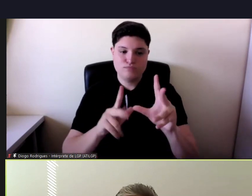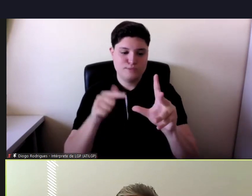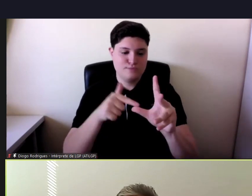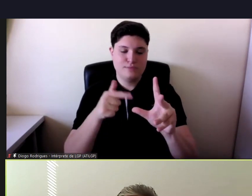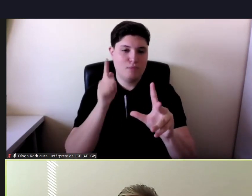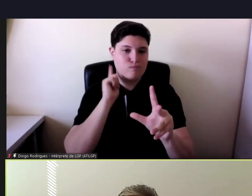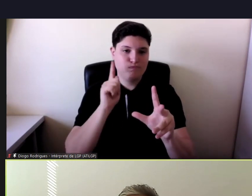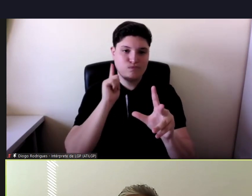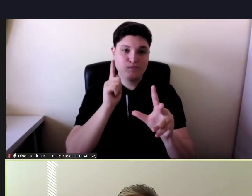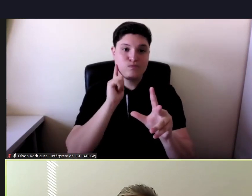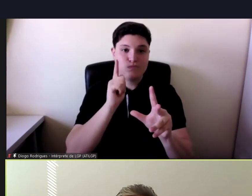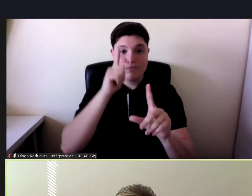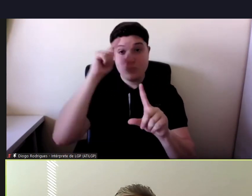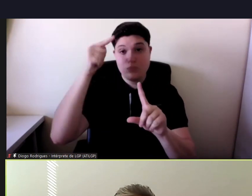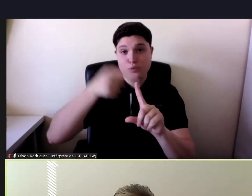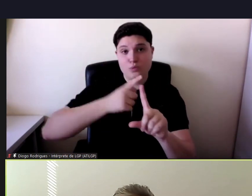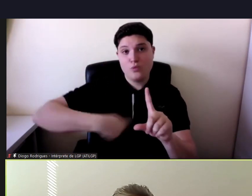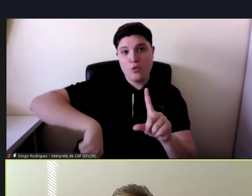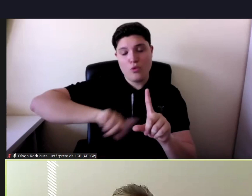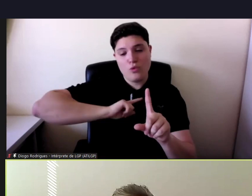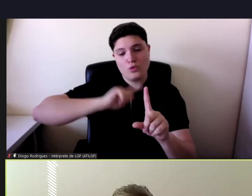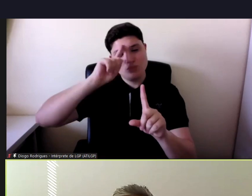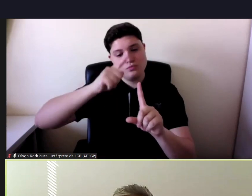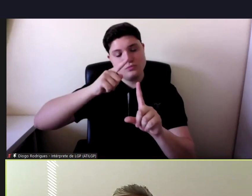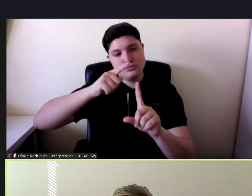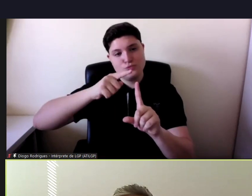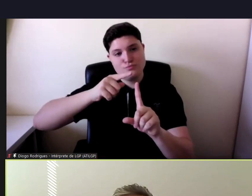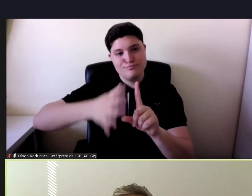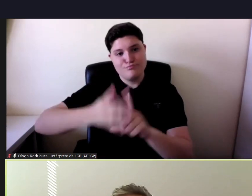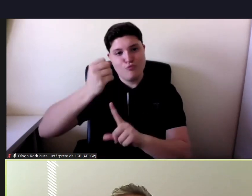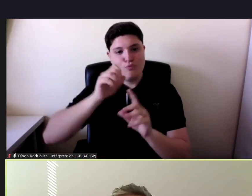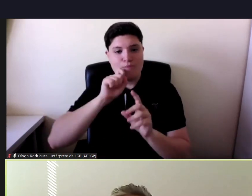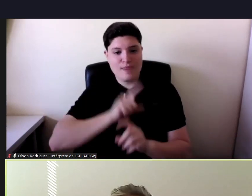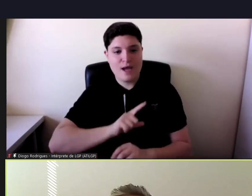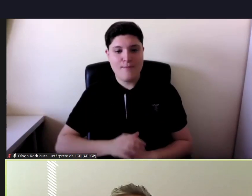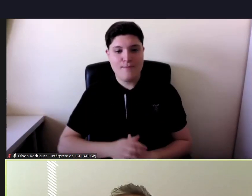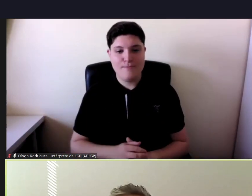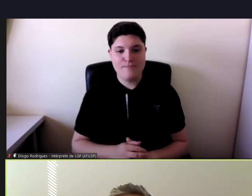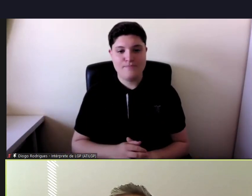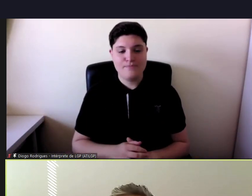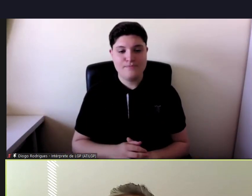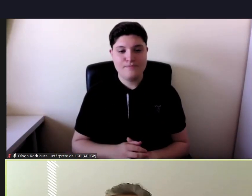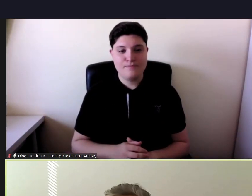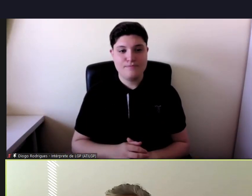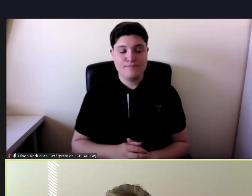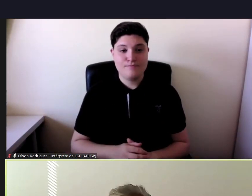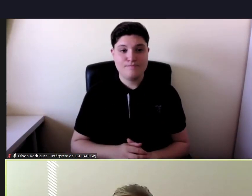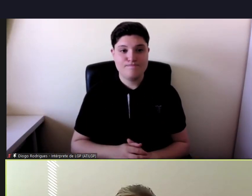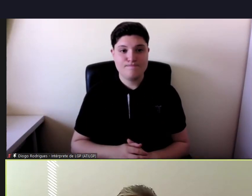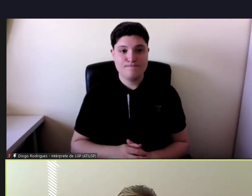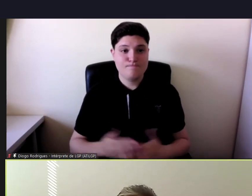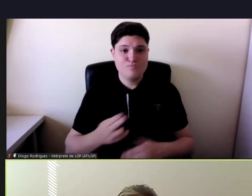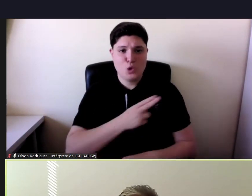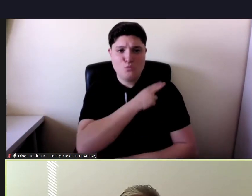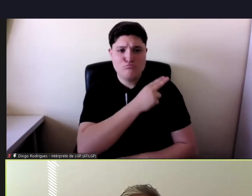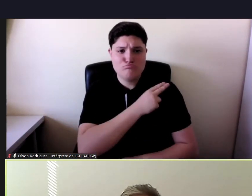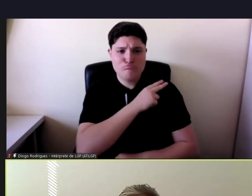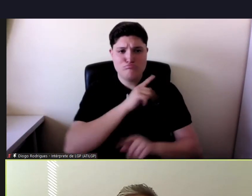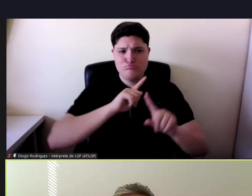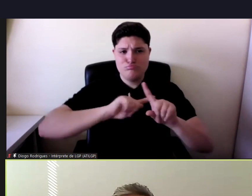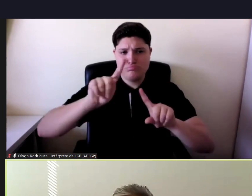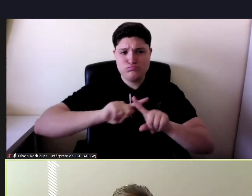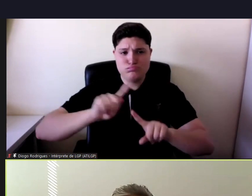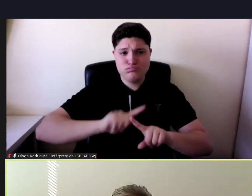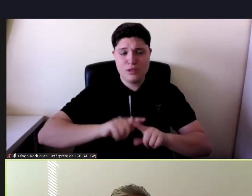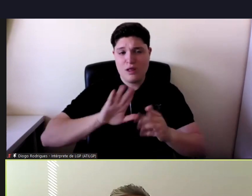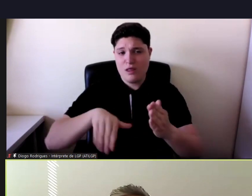para podermos atingir estes ODS. Muitos são os exemplos da contribuição por parte das universidades, eu vou referir